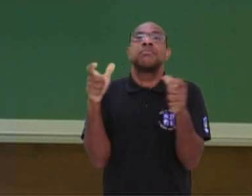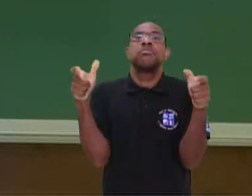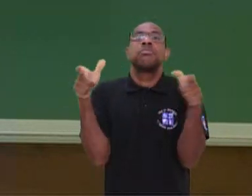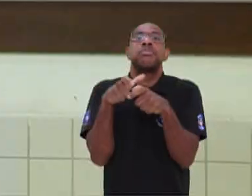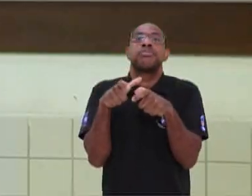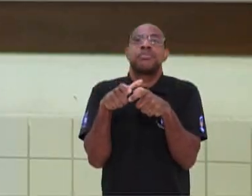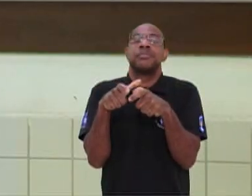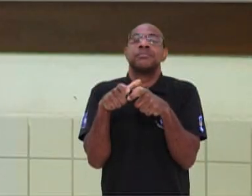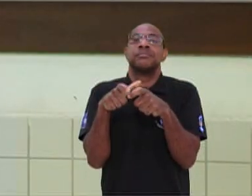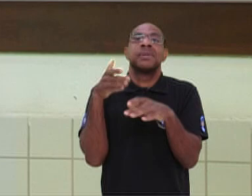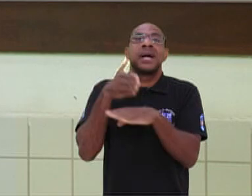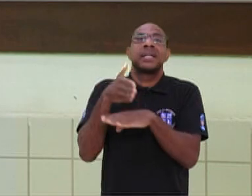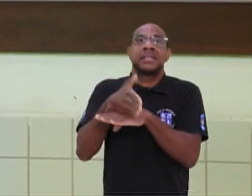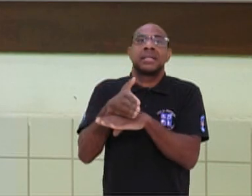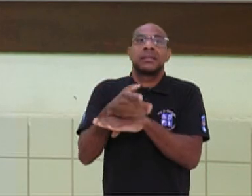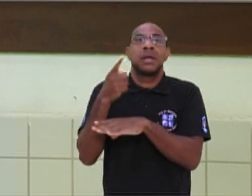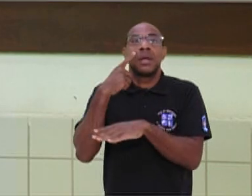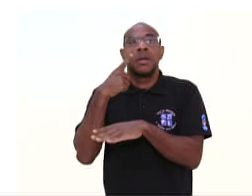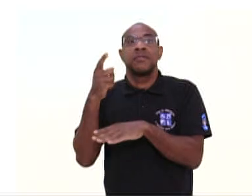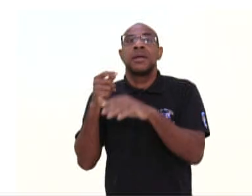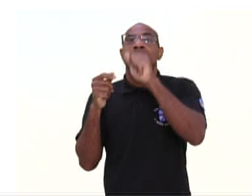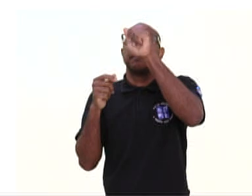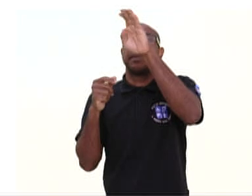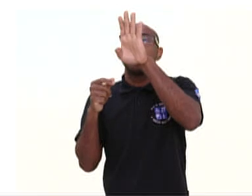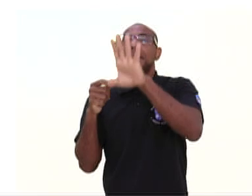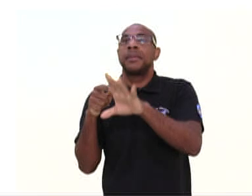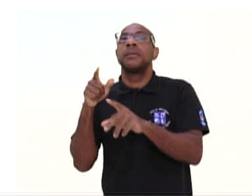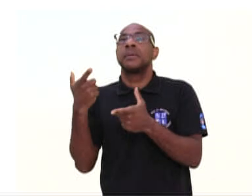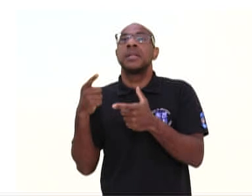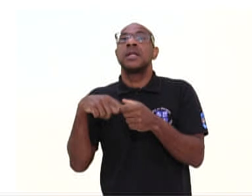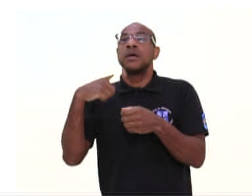rural do Sudeste. Eu já volto comentando com vocês o gabarito.